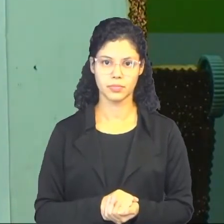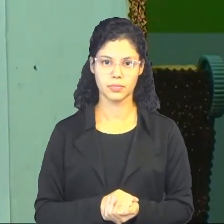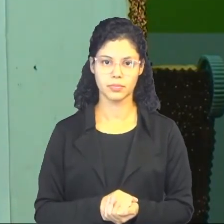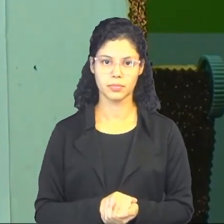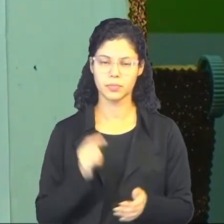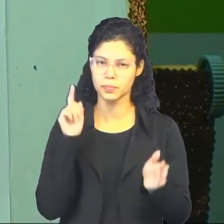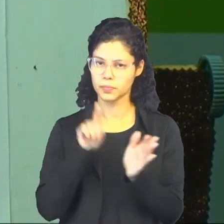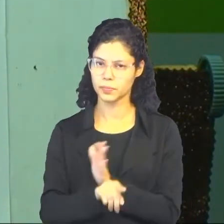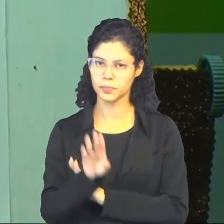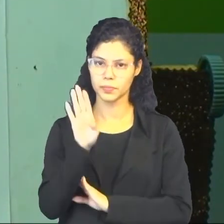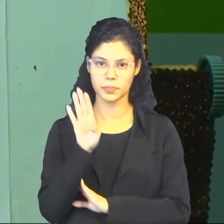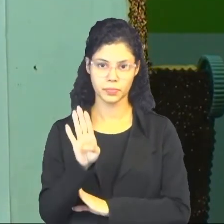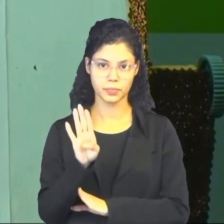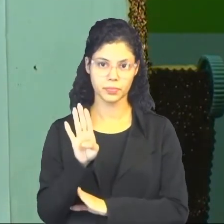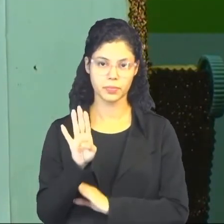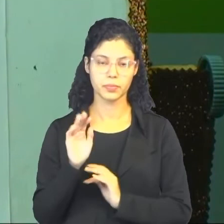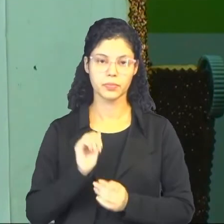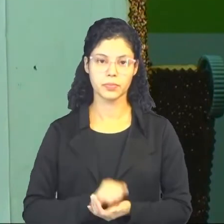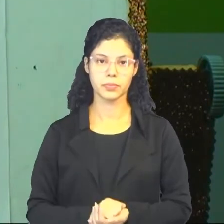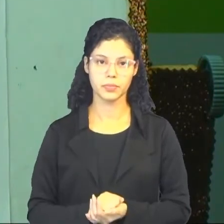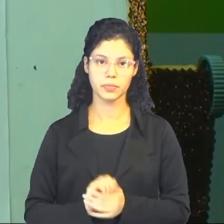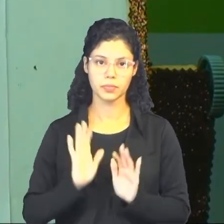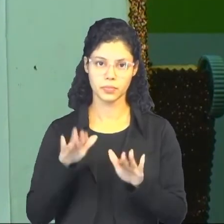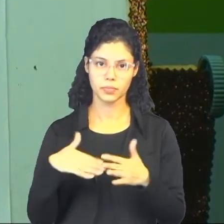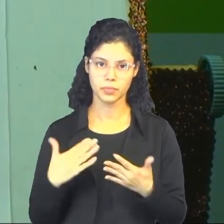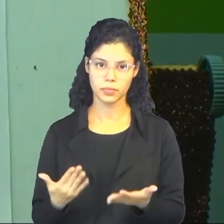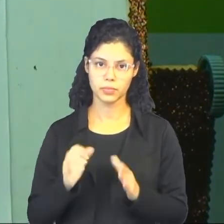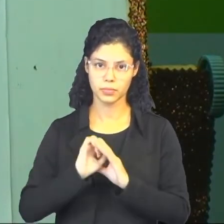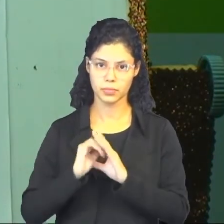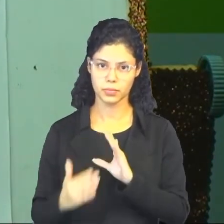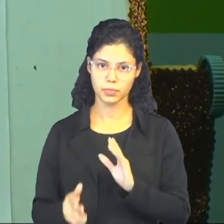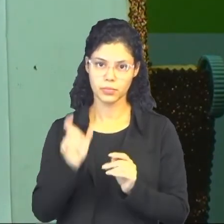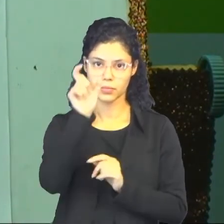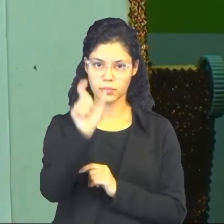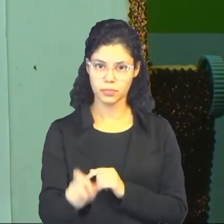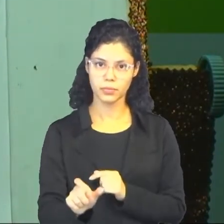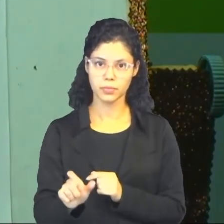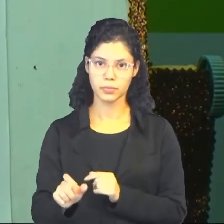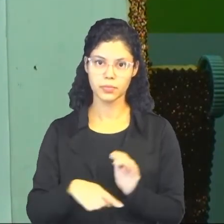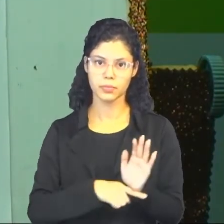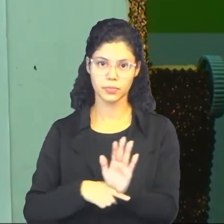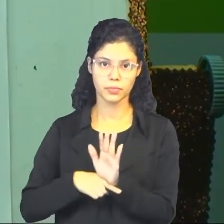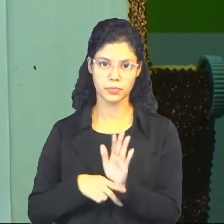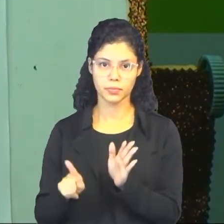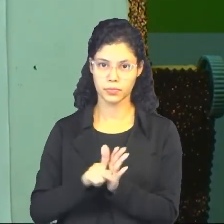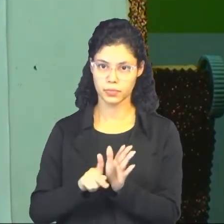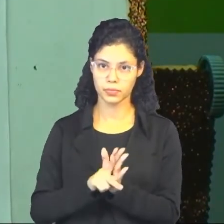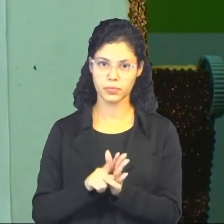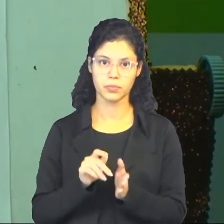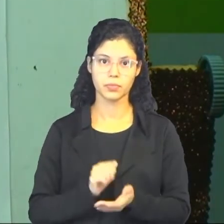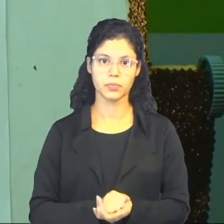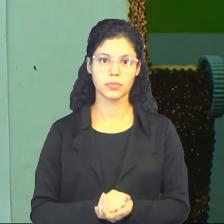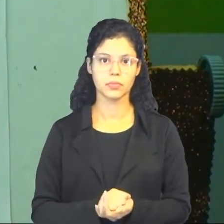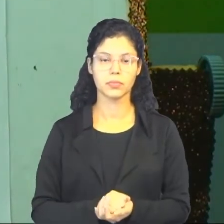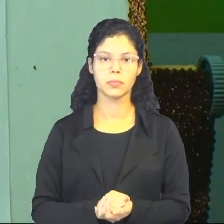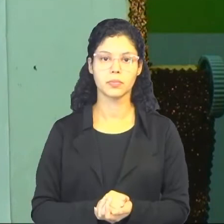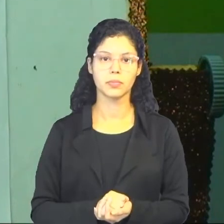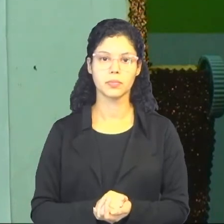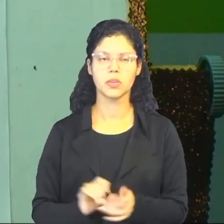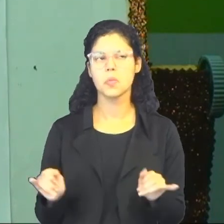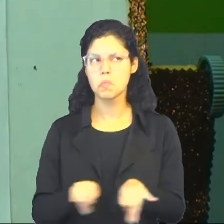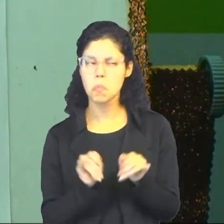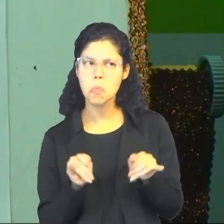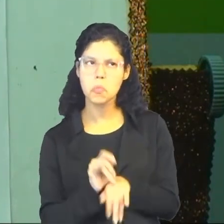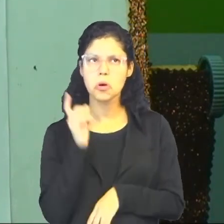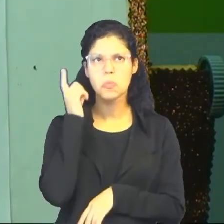aí ele pergunta na bio qual característica a personagem sugere para ela própria hum Talvez eu